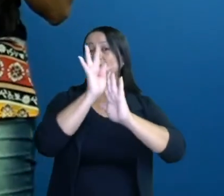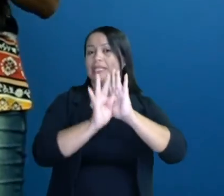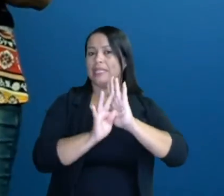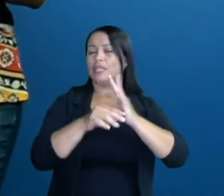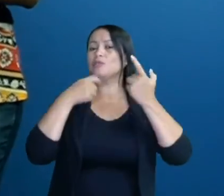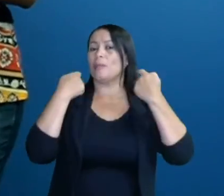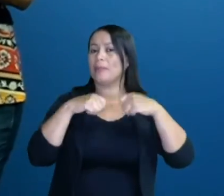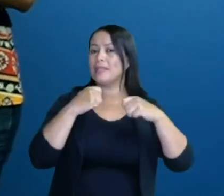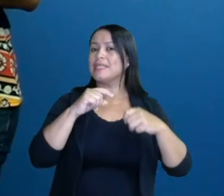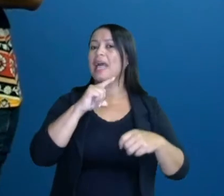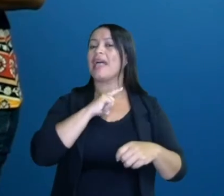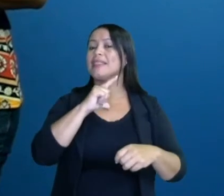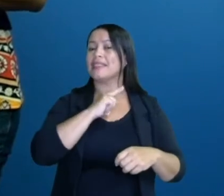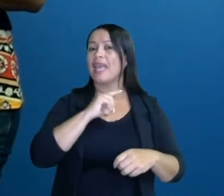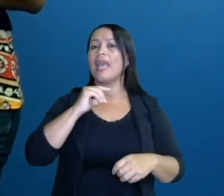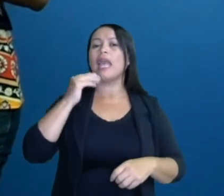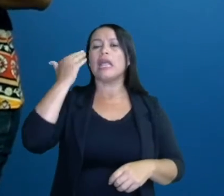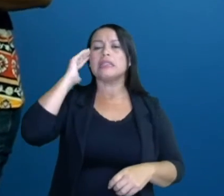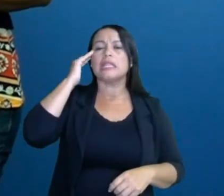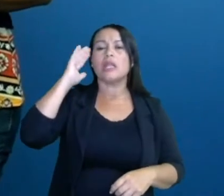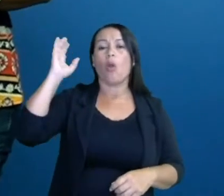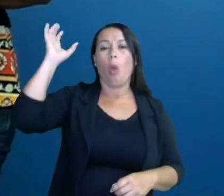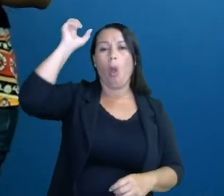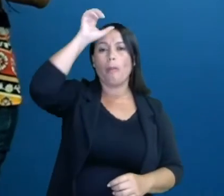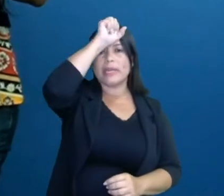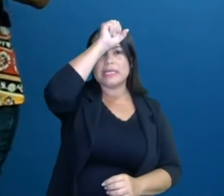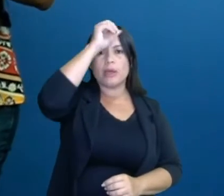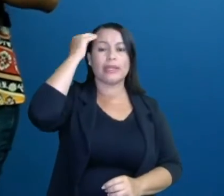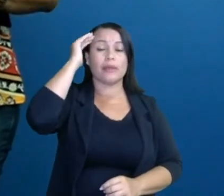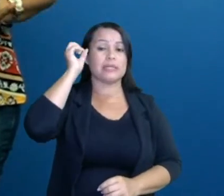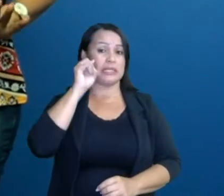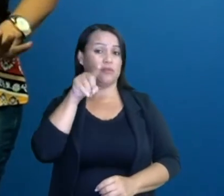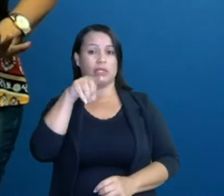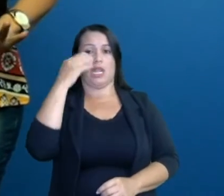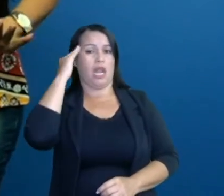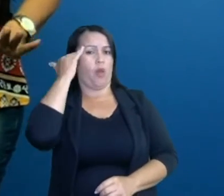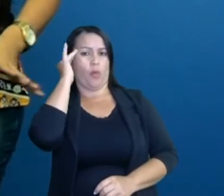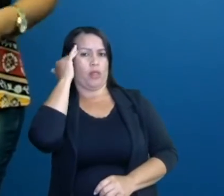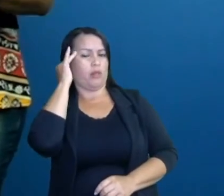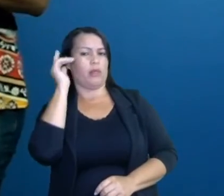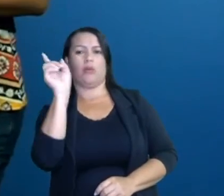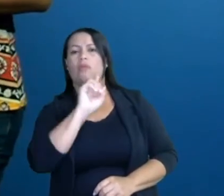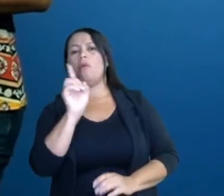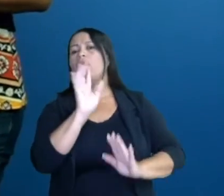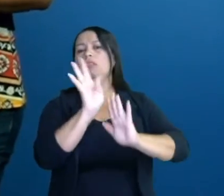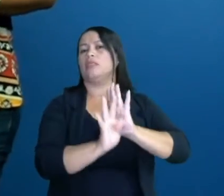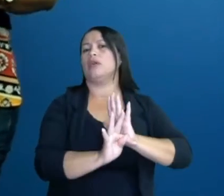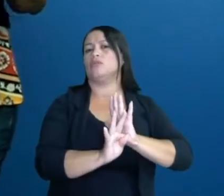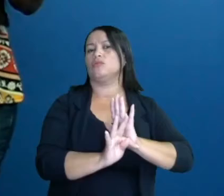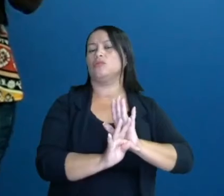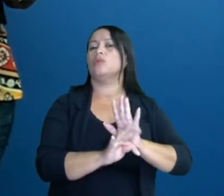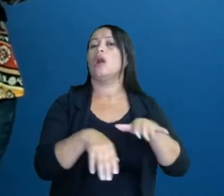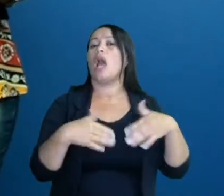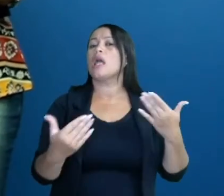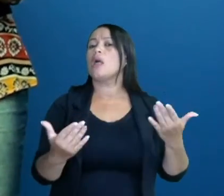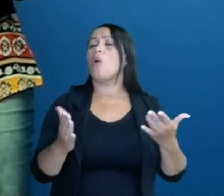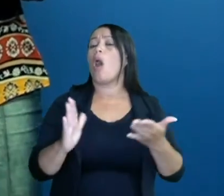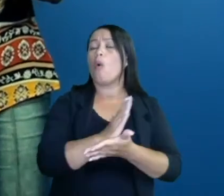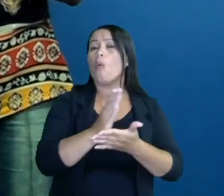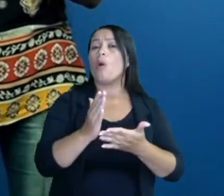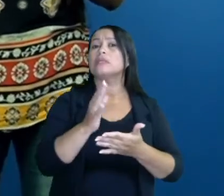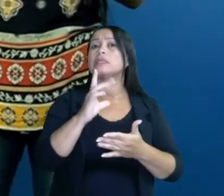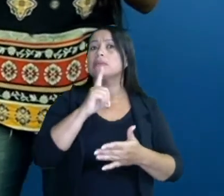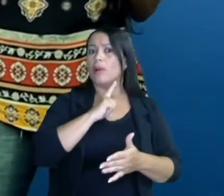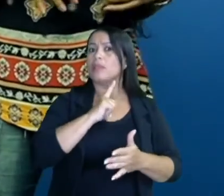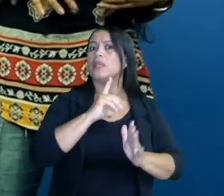tem que ter interpretação, compreensão. Se você não compreende aquilo, não é texto para você. Então, algo que pode